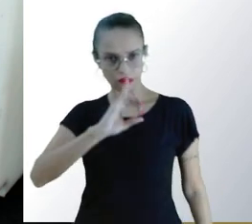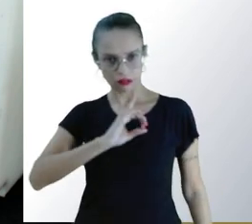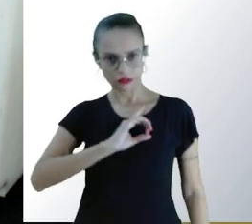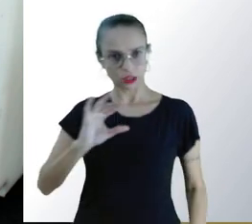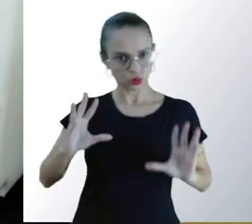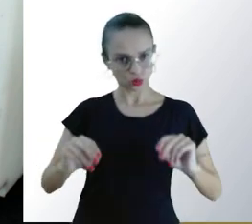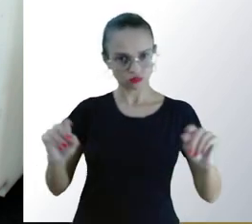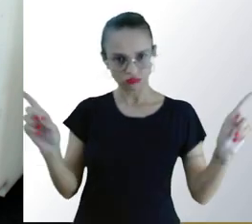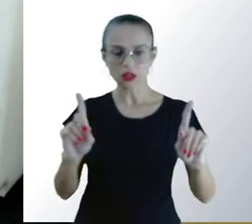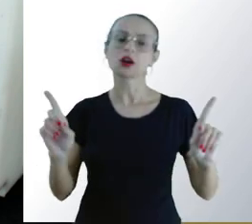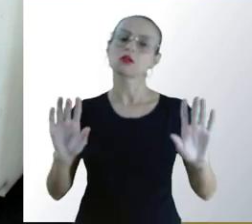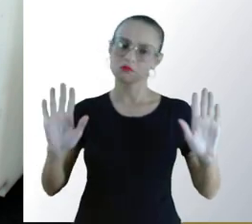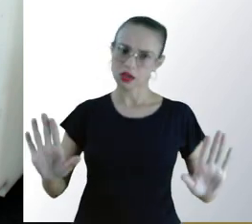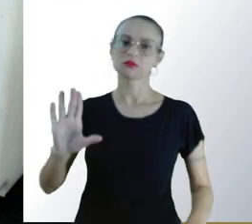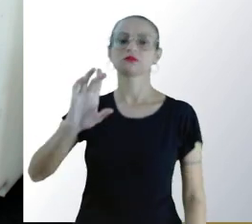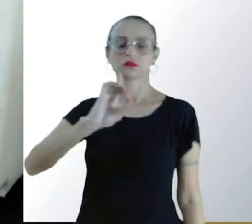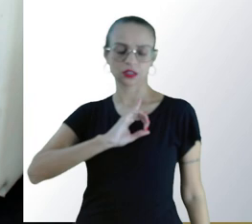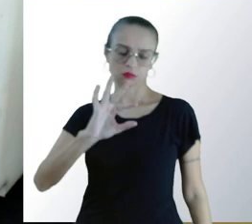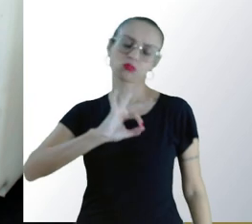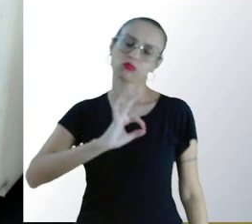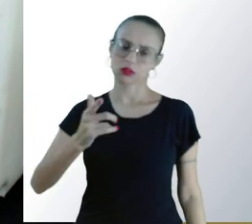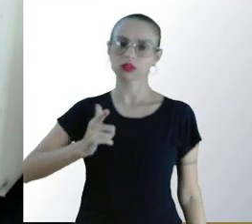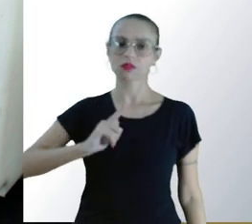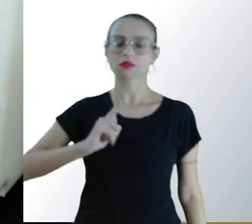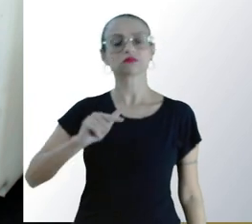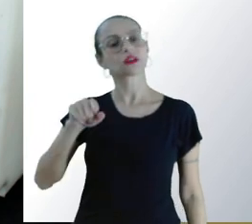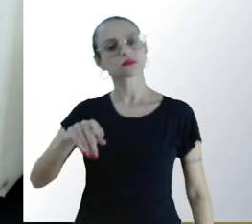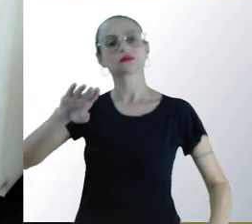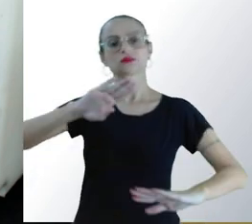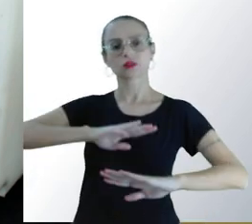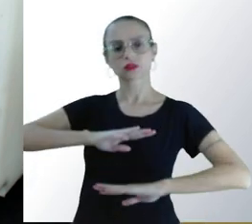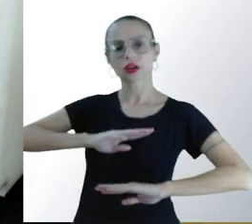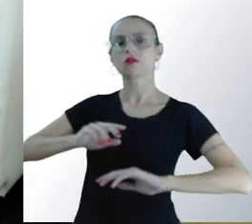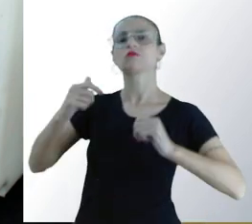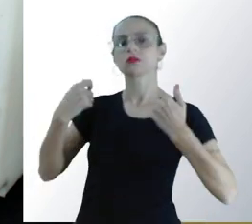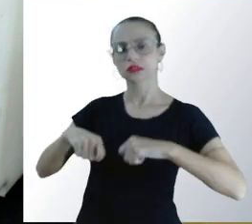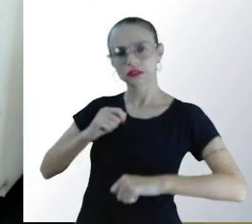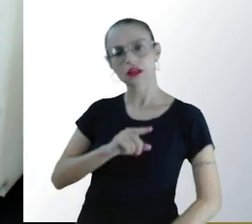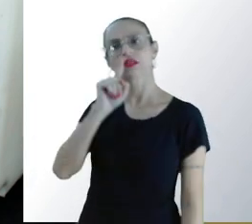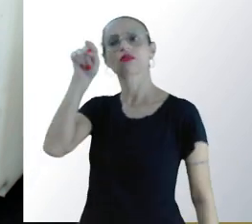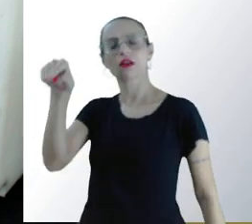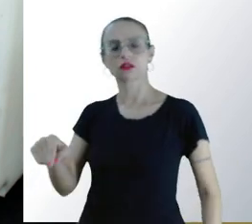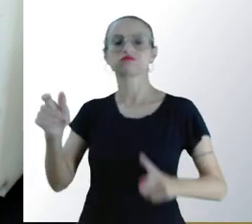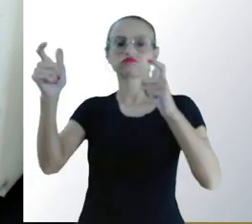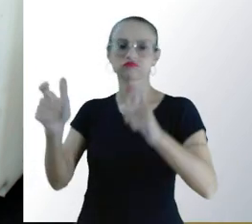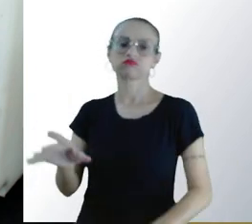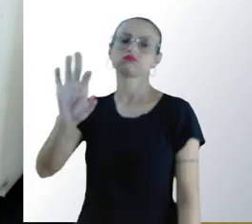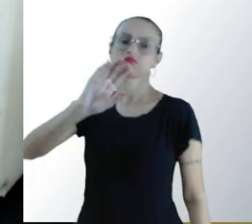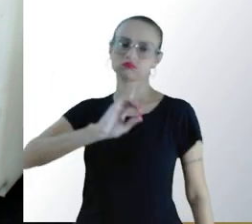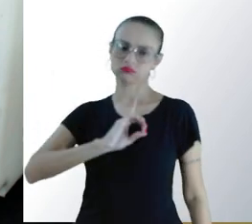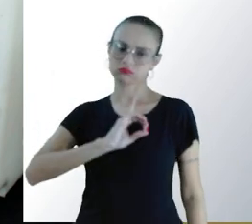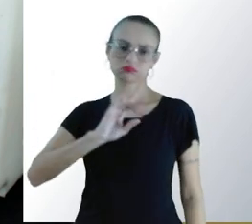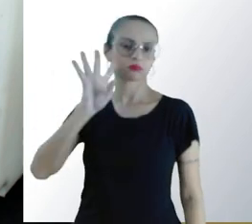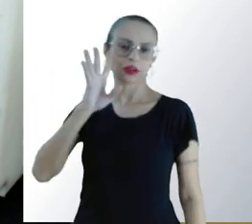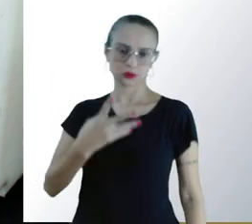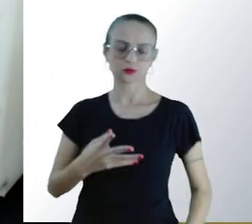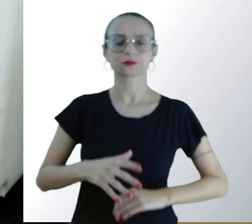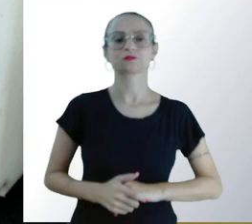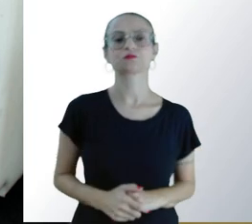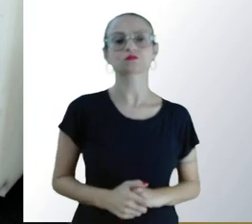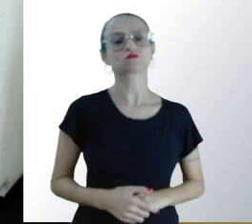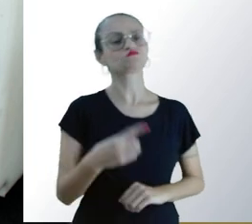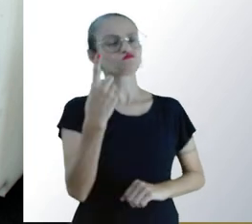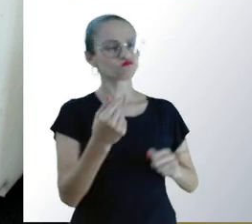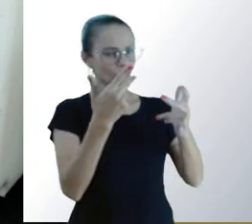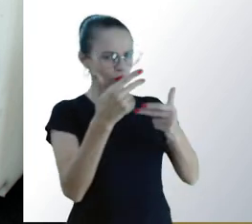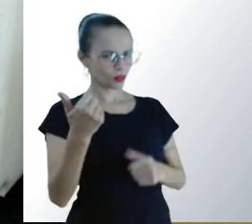porém todas têm uma delegacia de polícia. Então, que essa situação seja encaminhada à autoridade do local para que as providências sejam tomadas. E uma coisa que